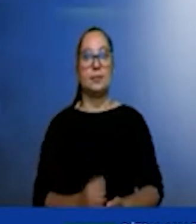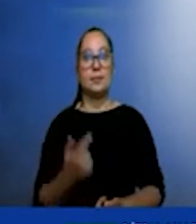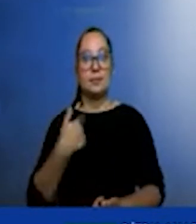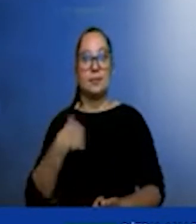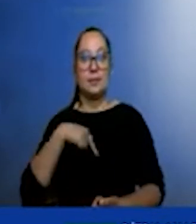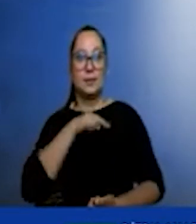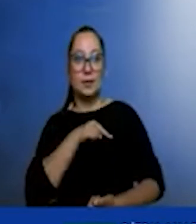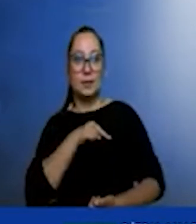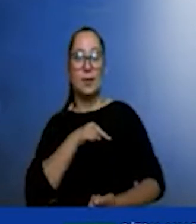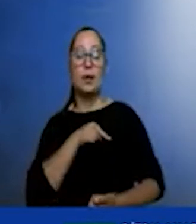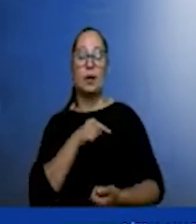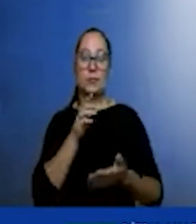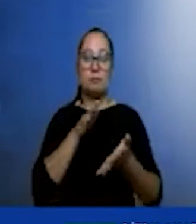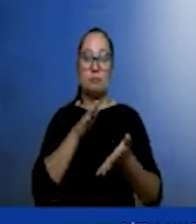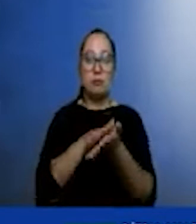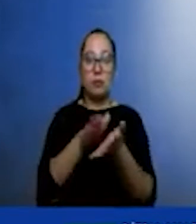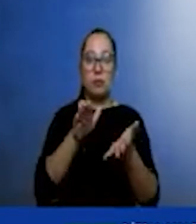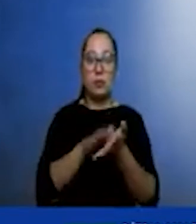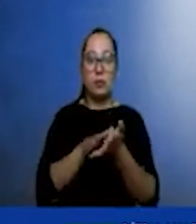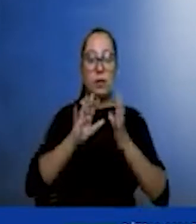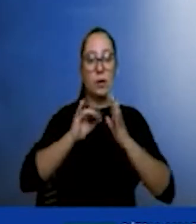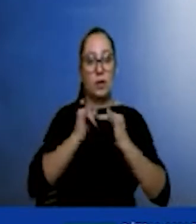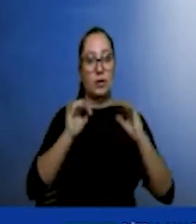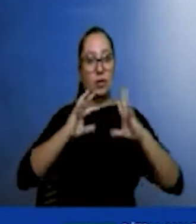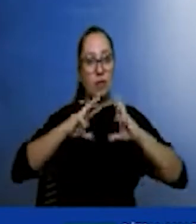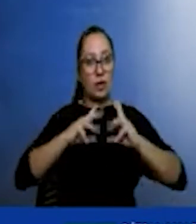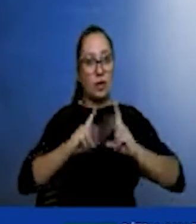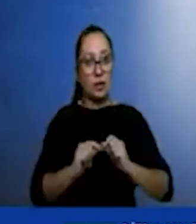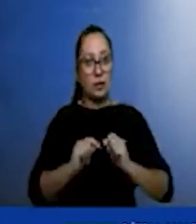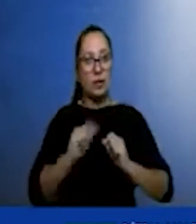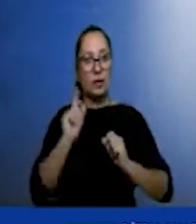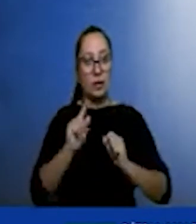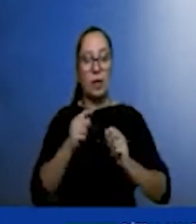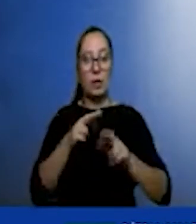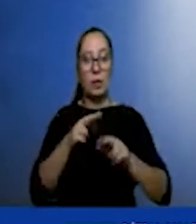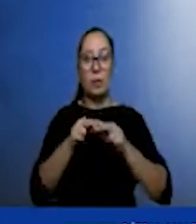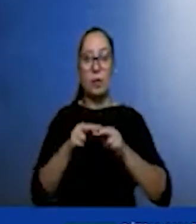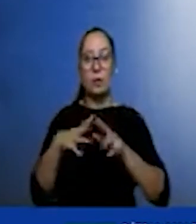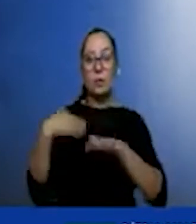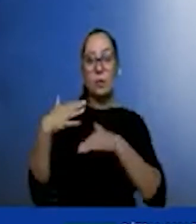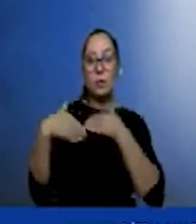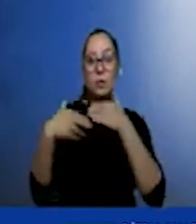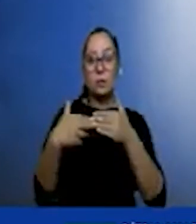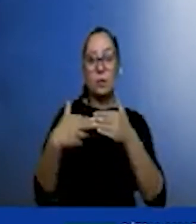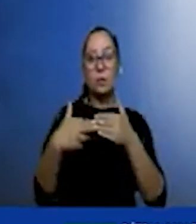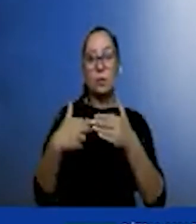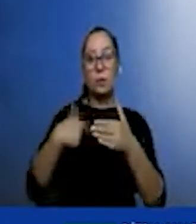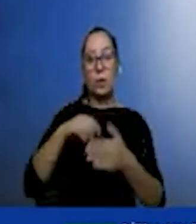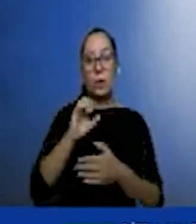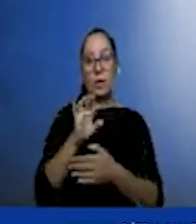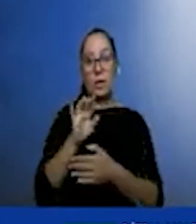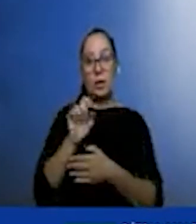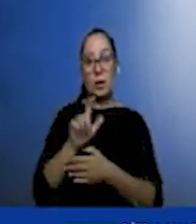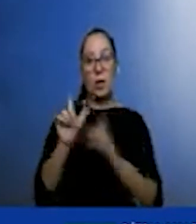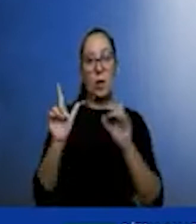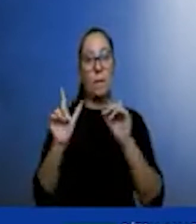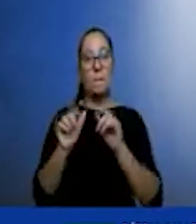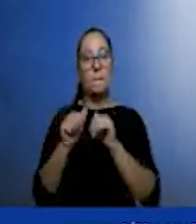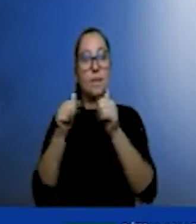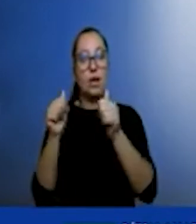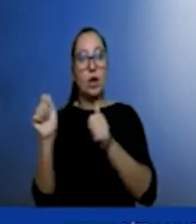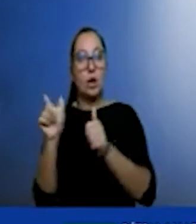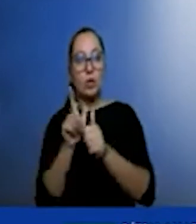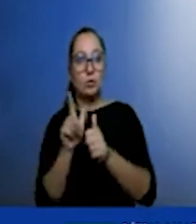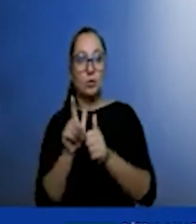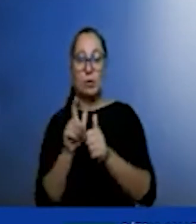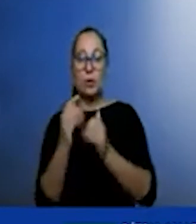energia limpa. É essa energia limpa, é a cogeração que torna o nosso etanol melhor do que o etanol de milho, por